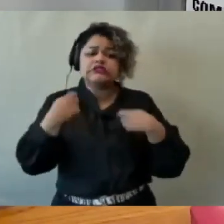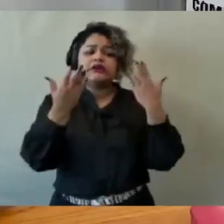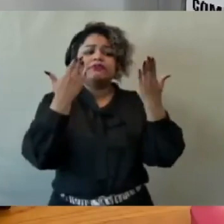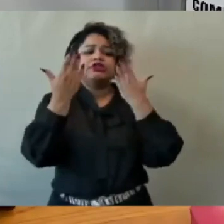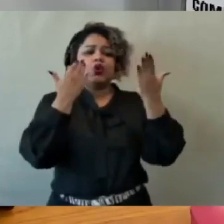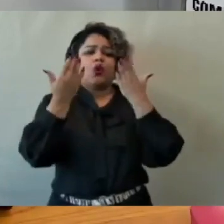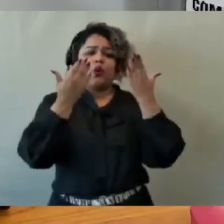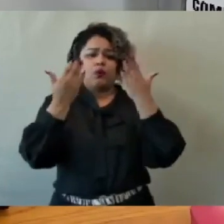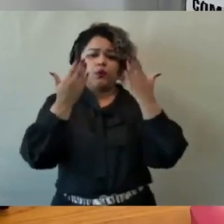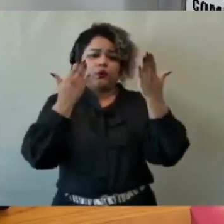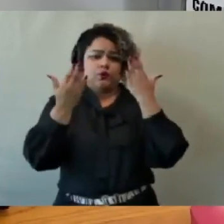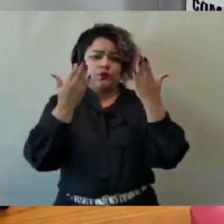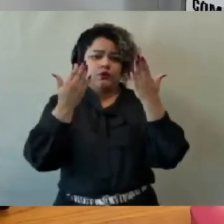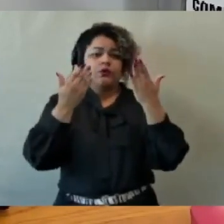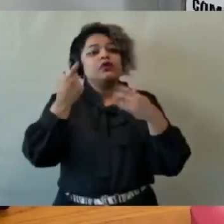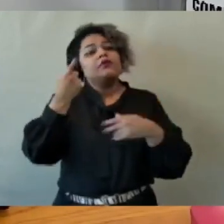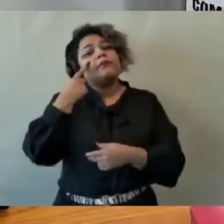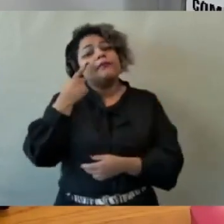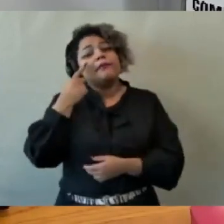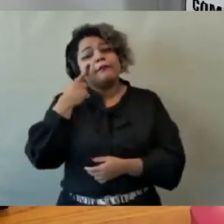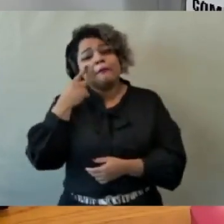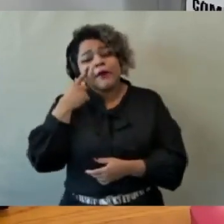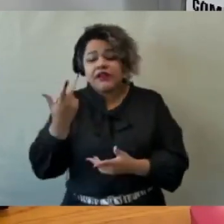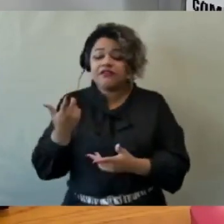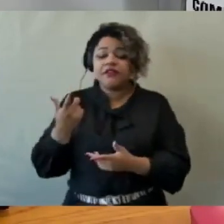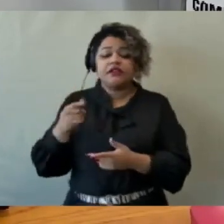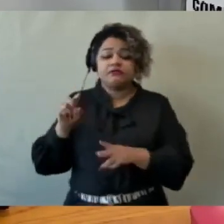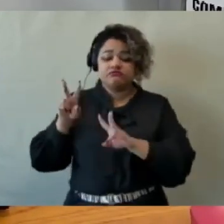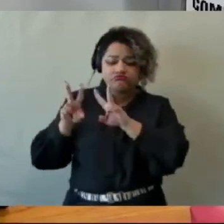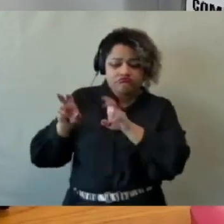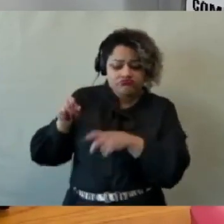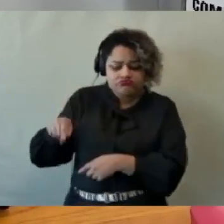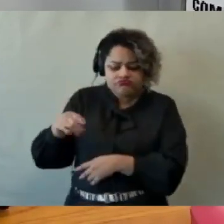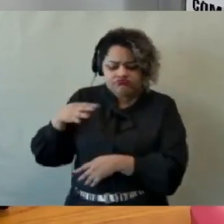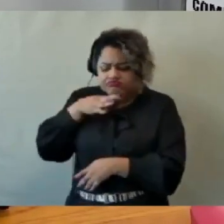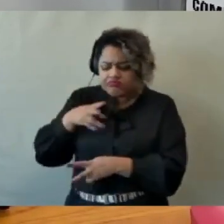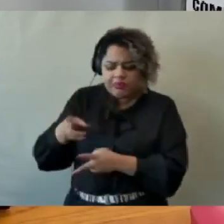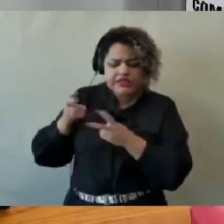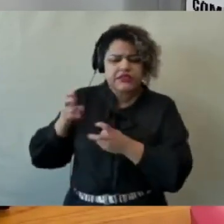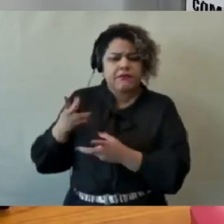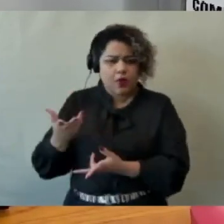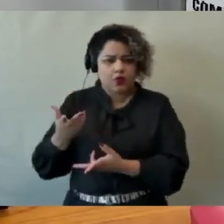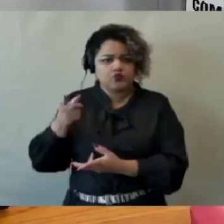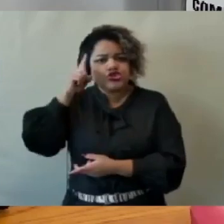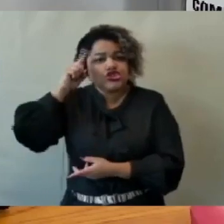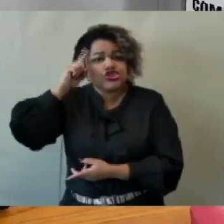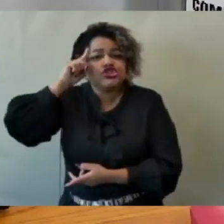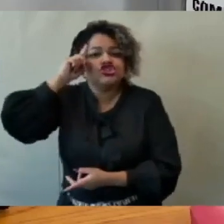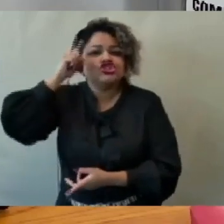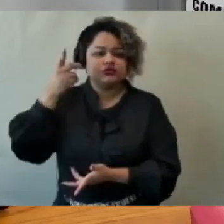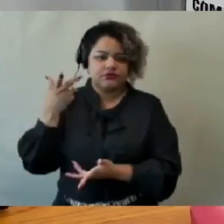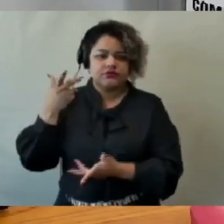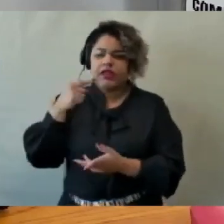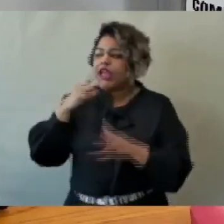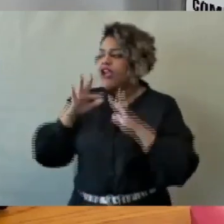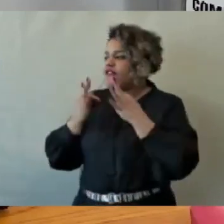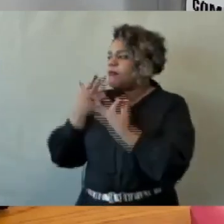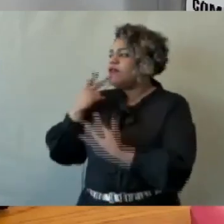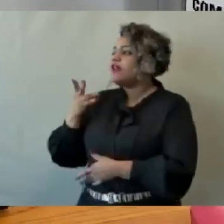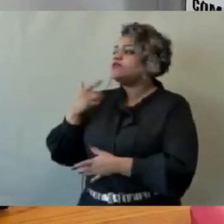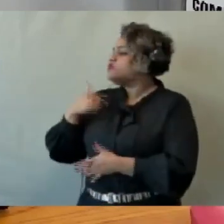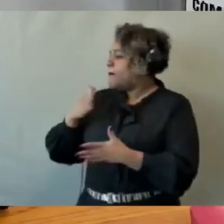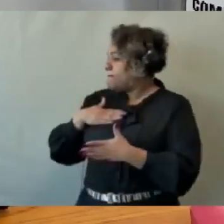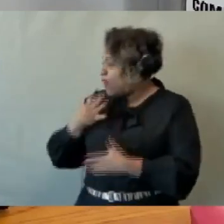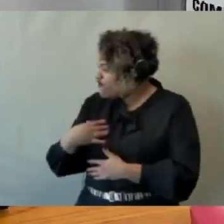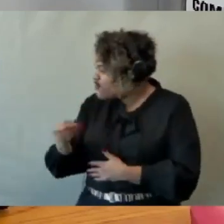poder tratar um assunto que a gente está vendo aqui no dia a dia. O pai fala, minha criança não tem nada. Não tem